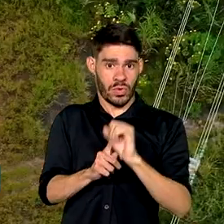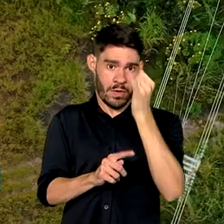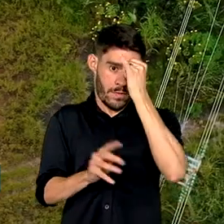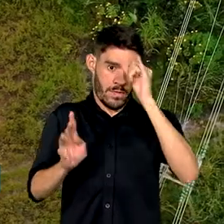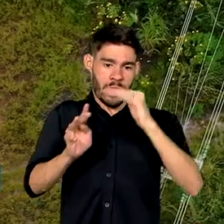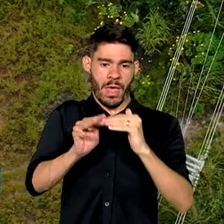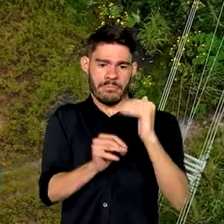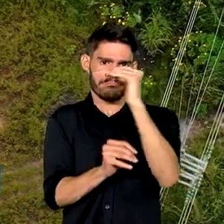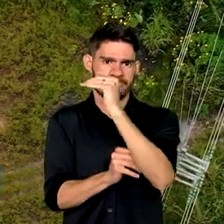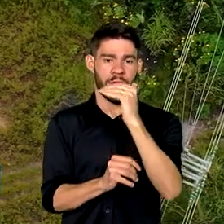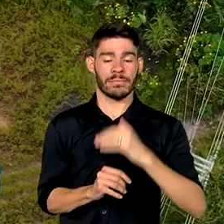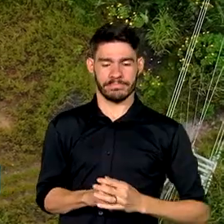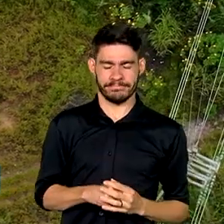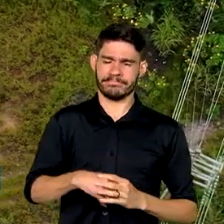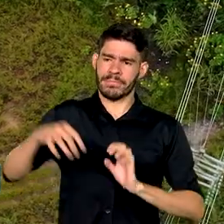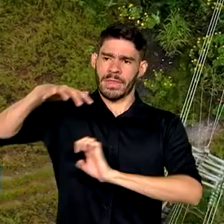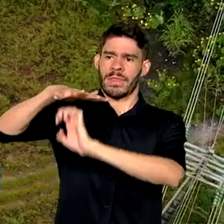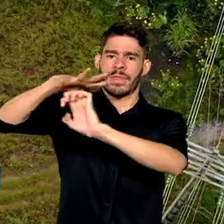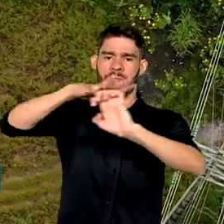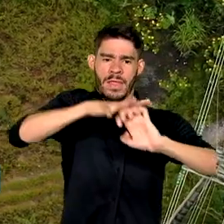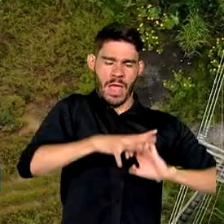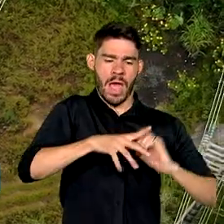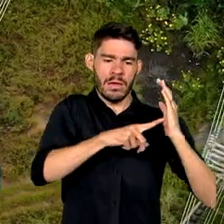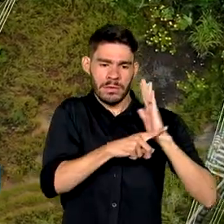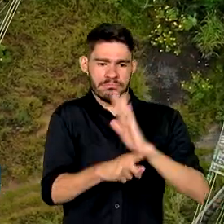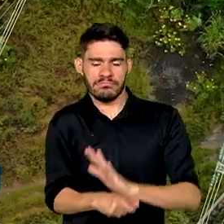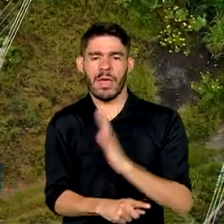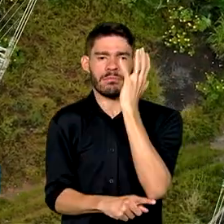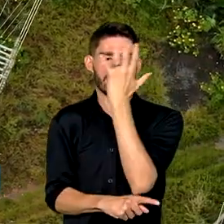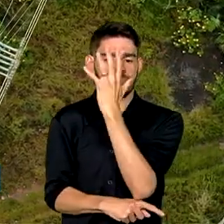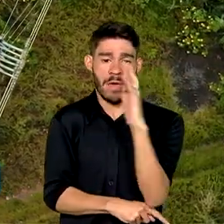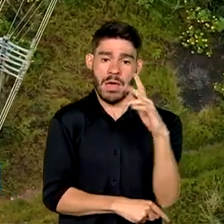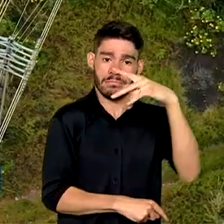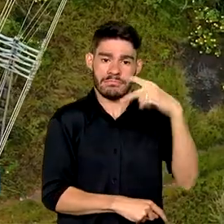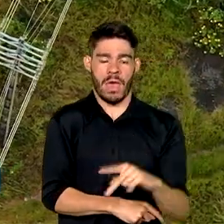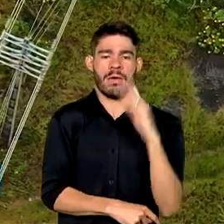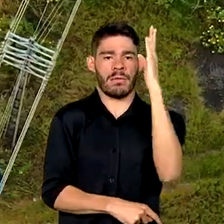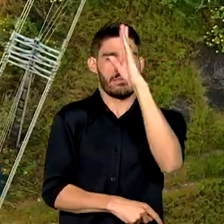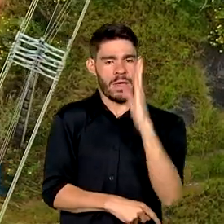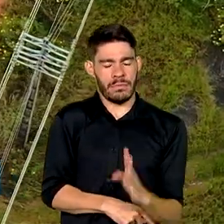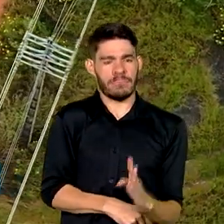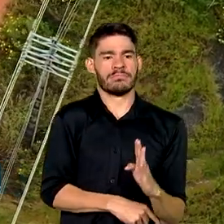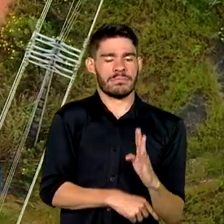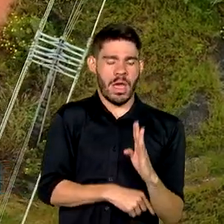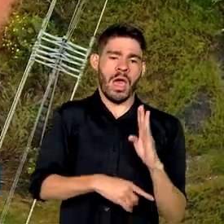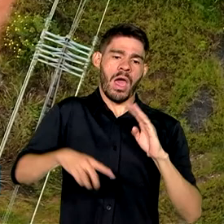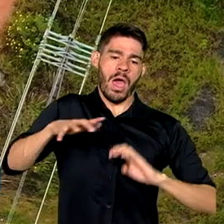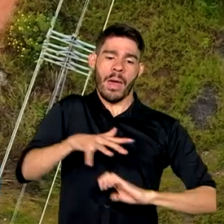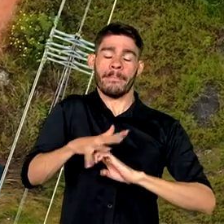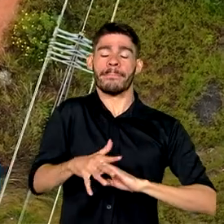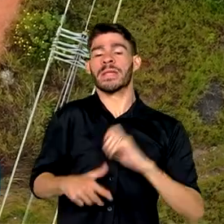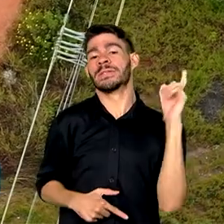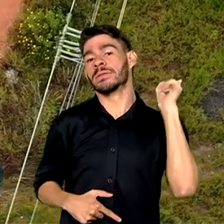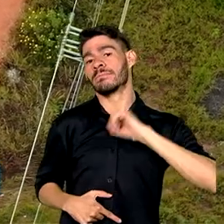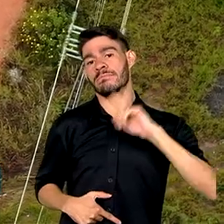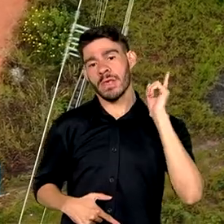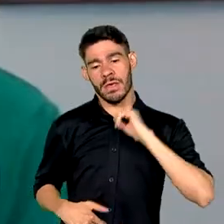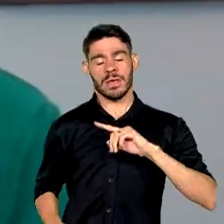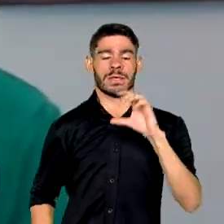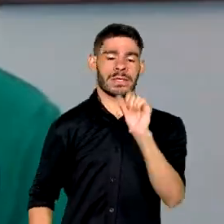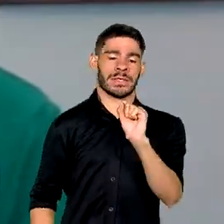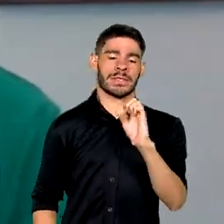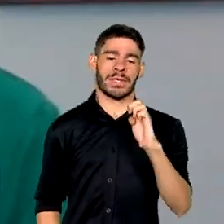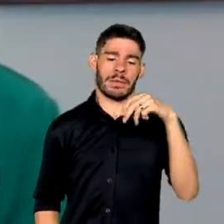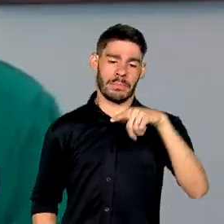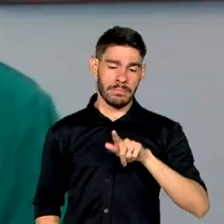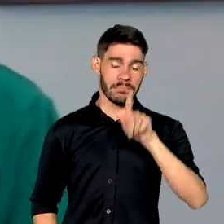desigualdade. Dentre as empresas que ajudam o meio ambiente no Brasil, a Companhia Energética de Minas Gerais, CEMIG,